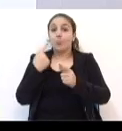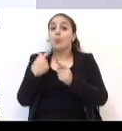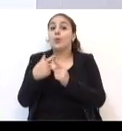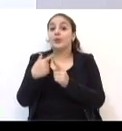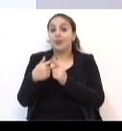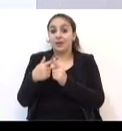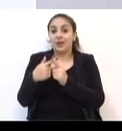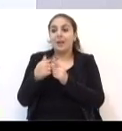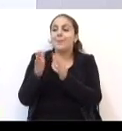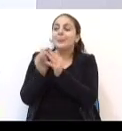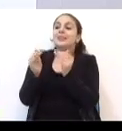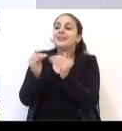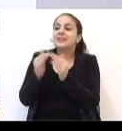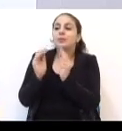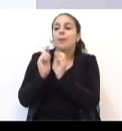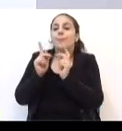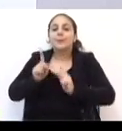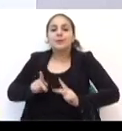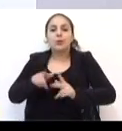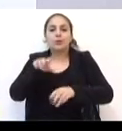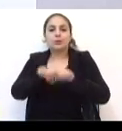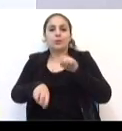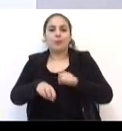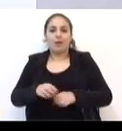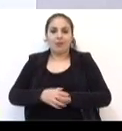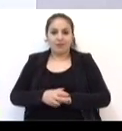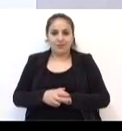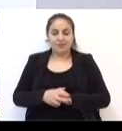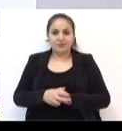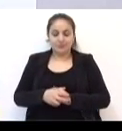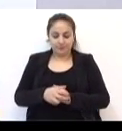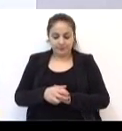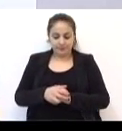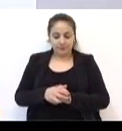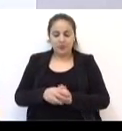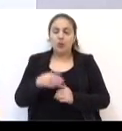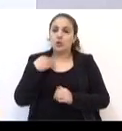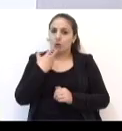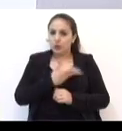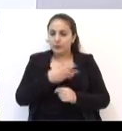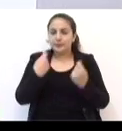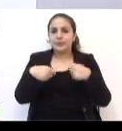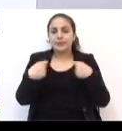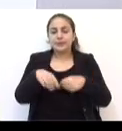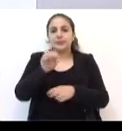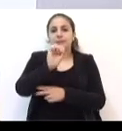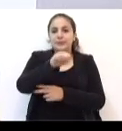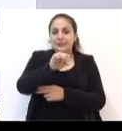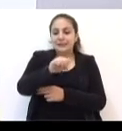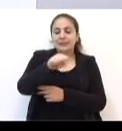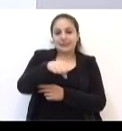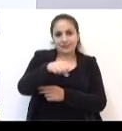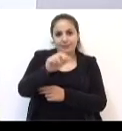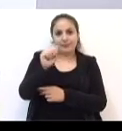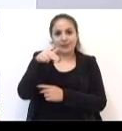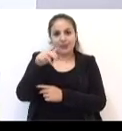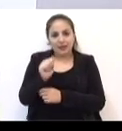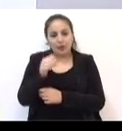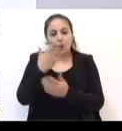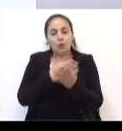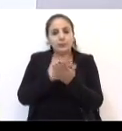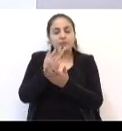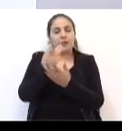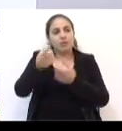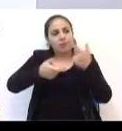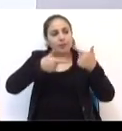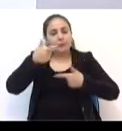está pedindo para ser estuprada ou violentada. Então, nós precisamos, sim, Ana, começar